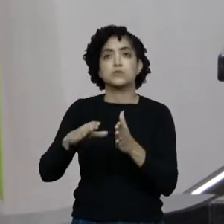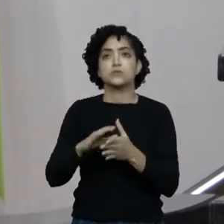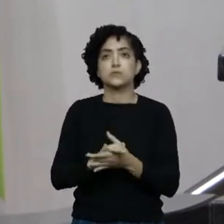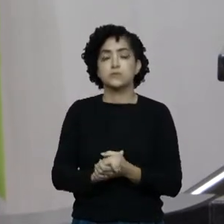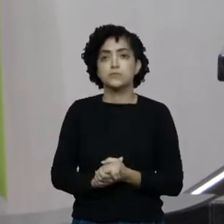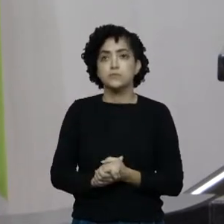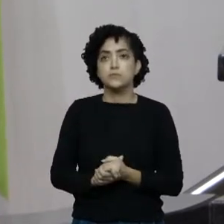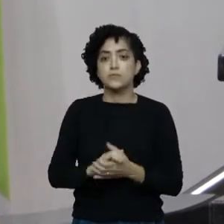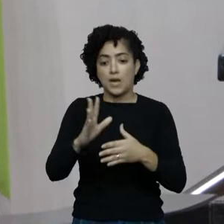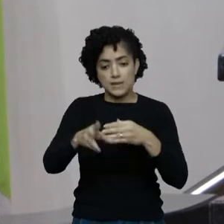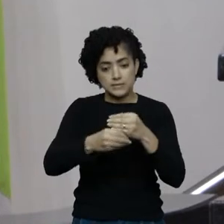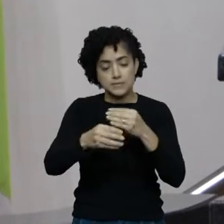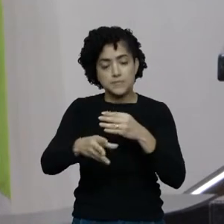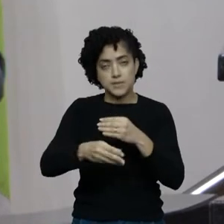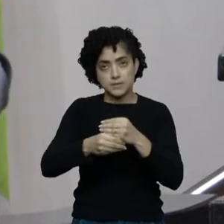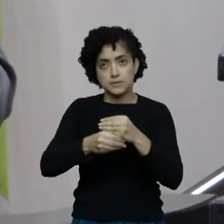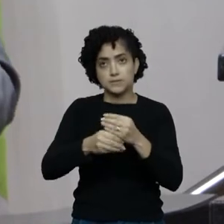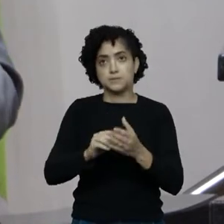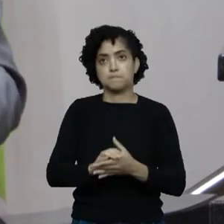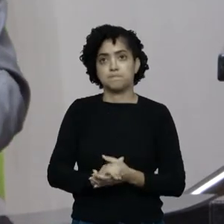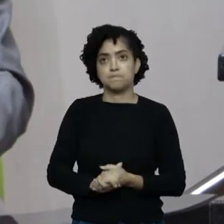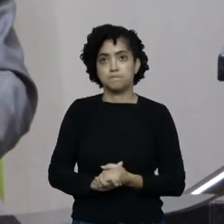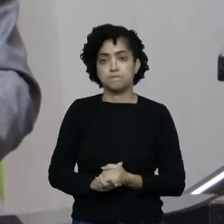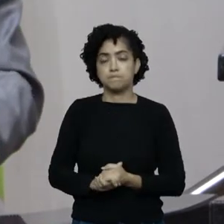as mesas acostados